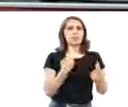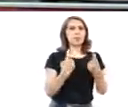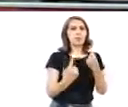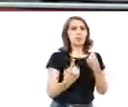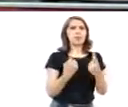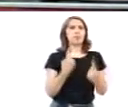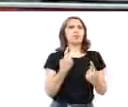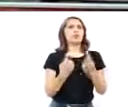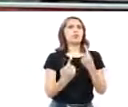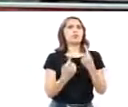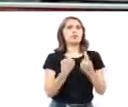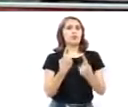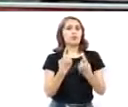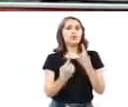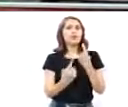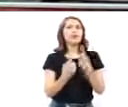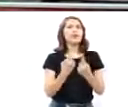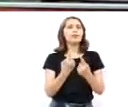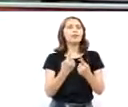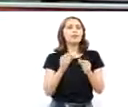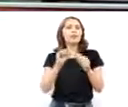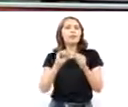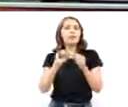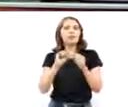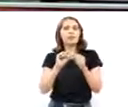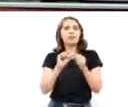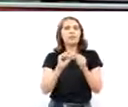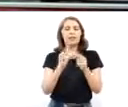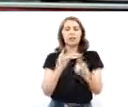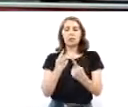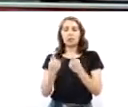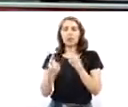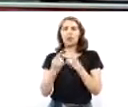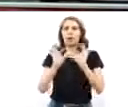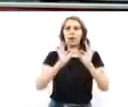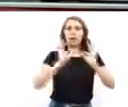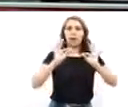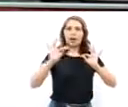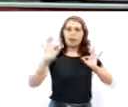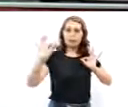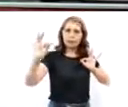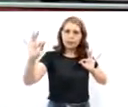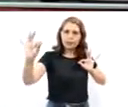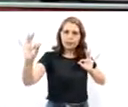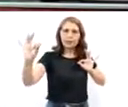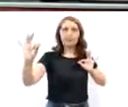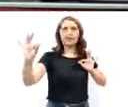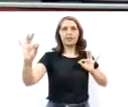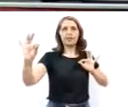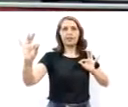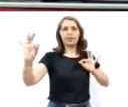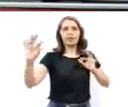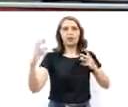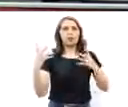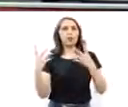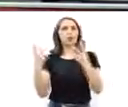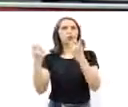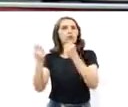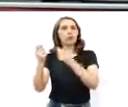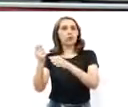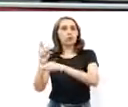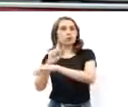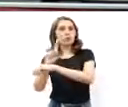que a gente pensou foi diálogos. Vamos fazer pequenos diálogos à distância, claro, com todos os